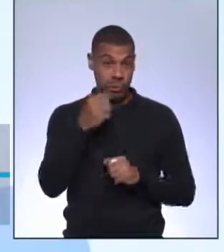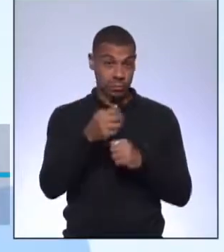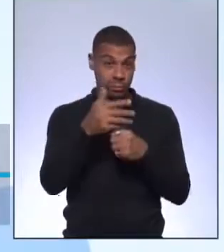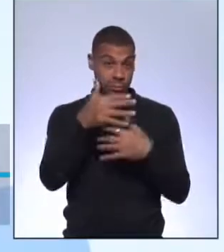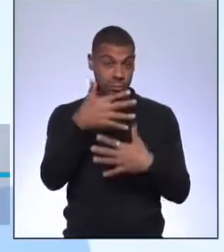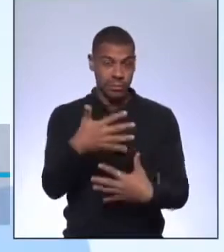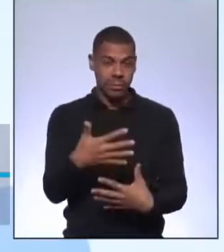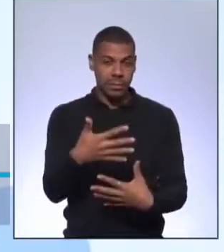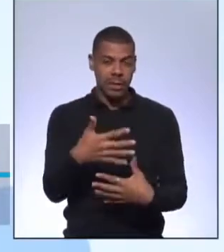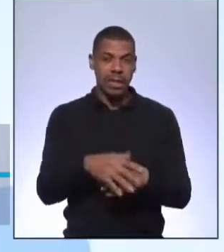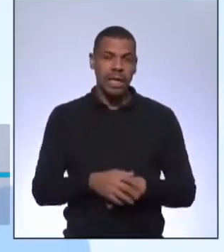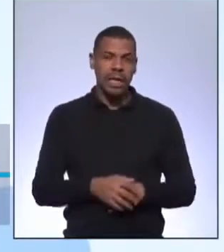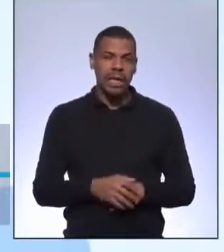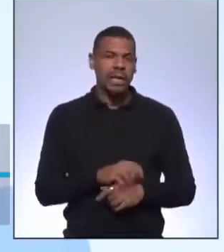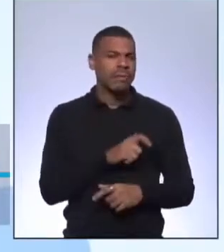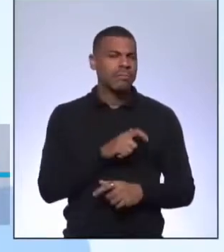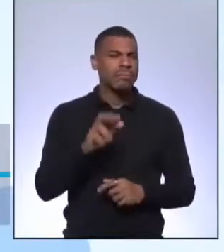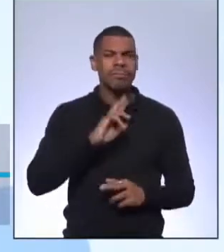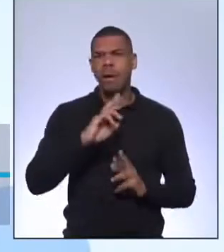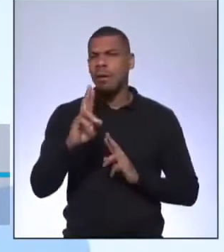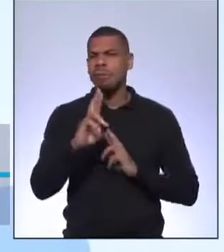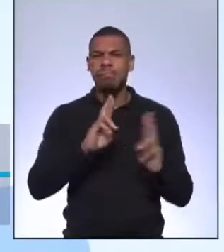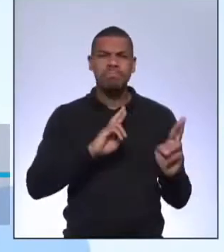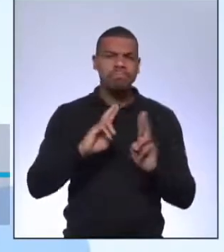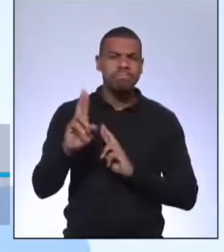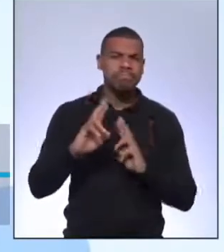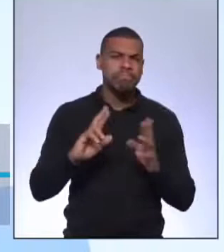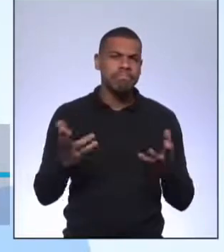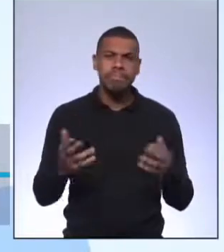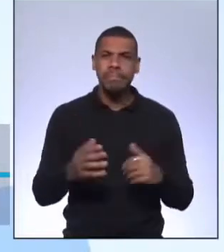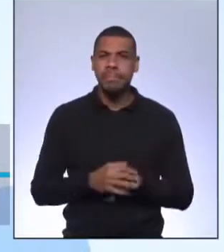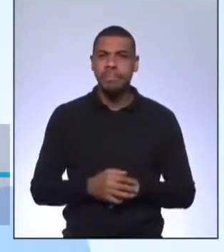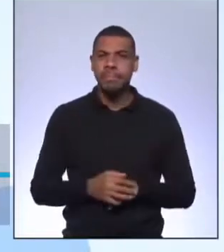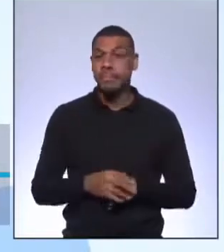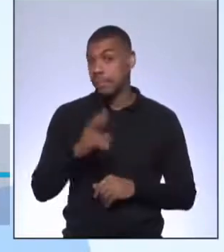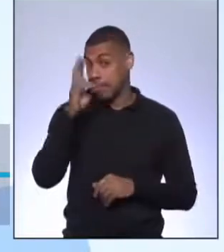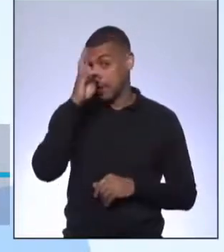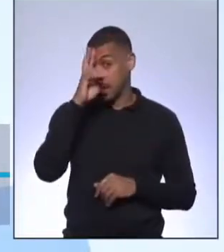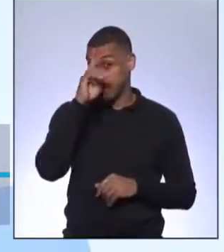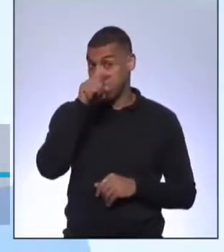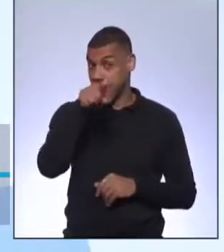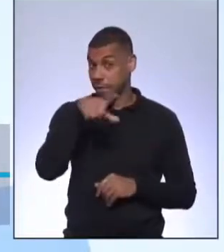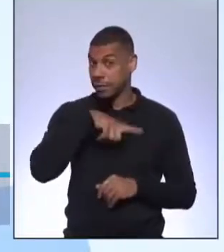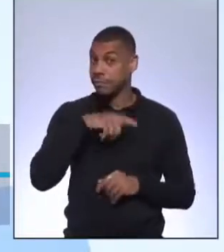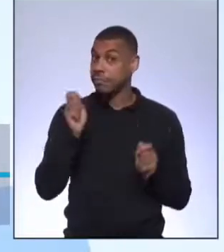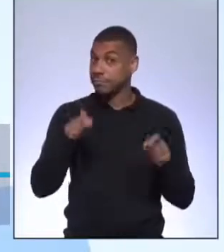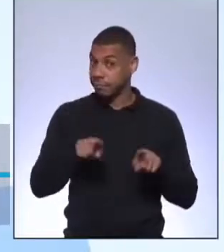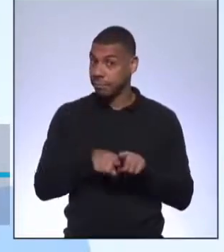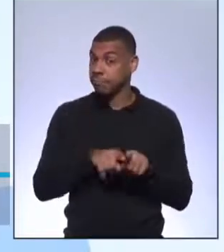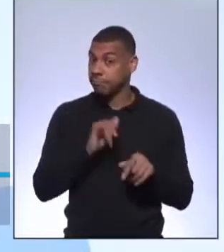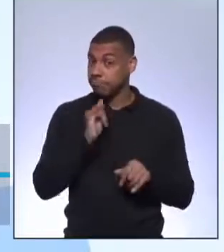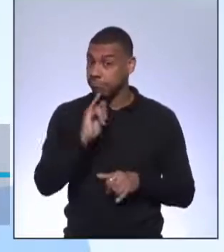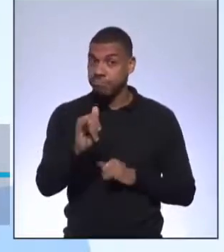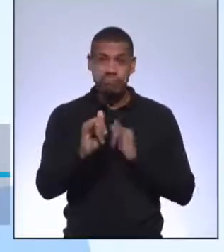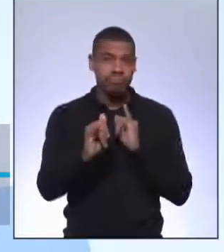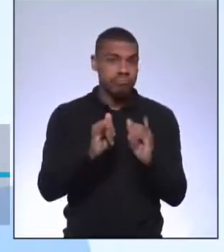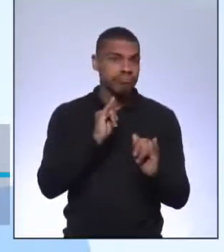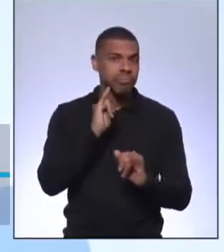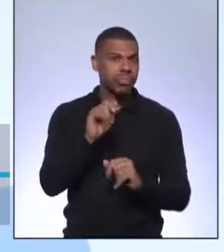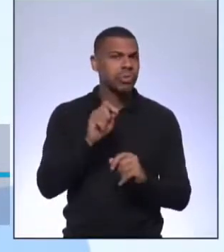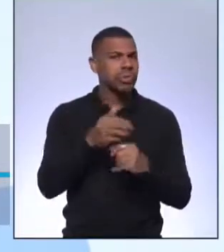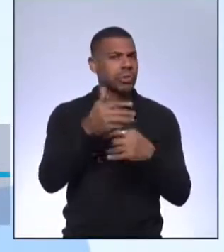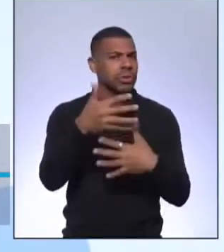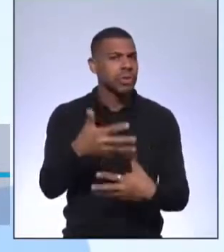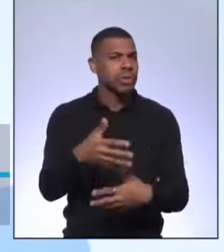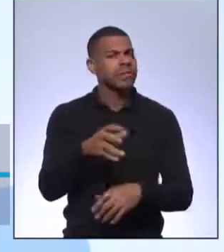tem vale a gente falar, dizer aqui e já lembrar você, né? A gente tem falado isso várias vezes. Usa o chat de